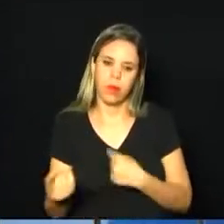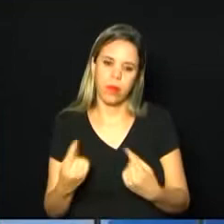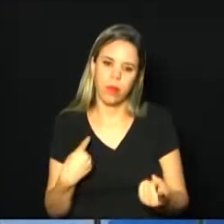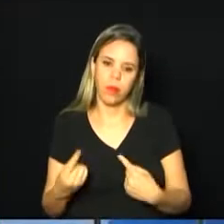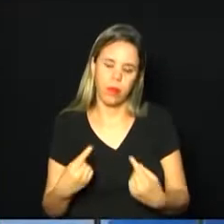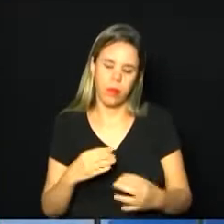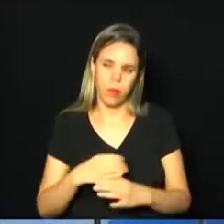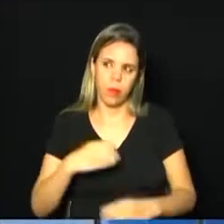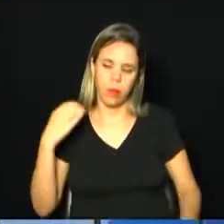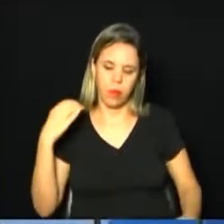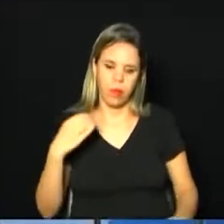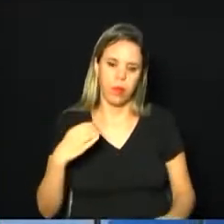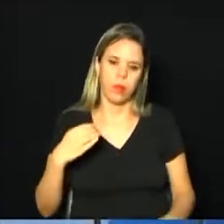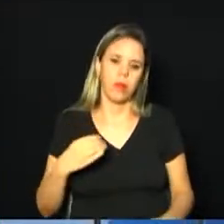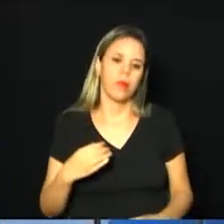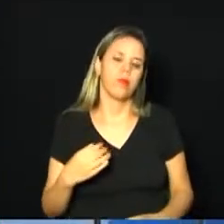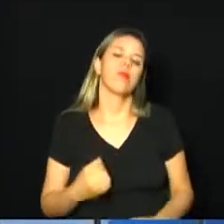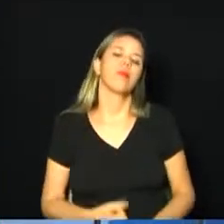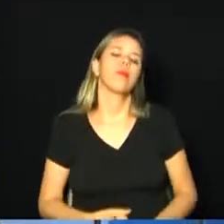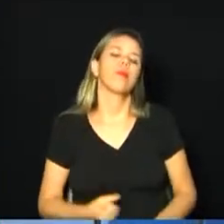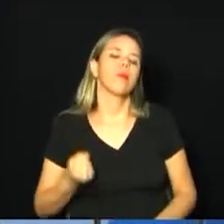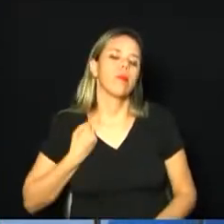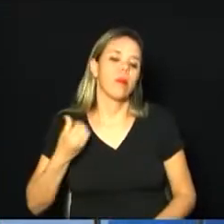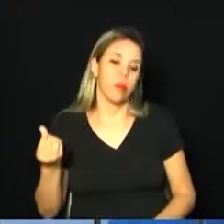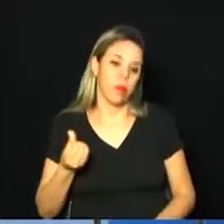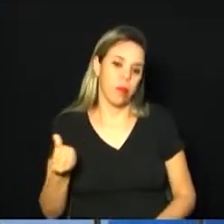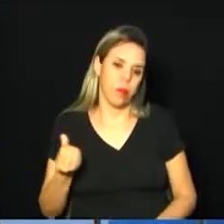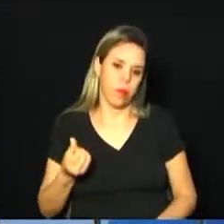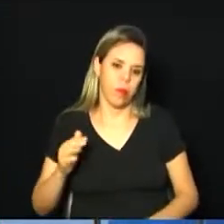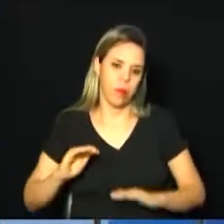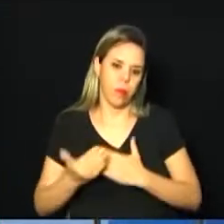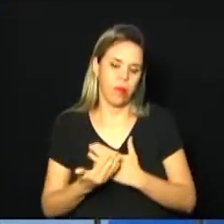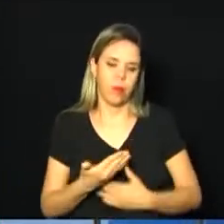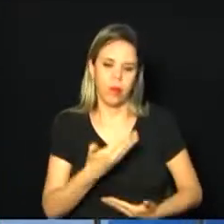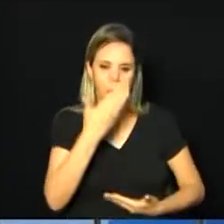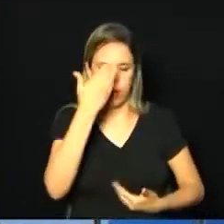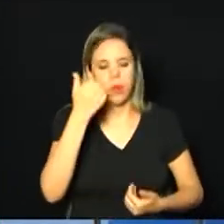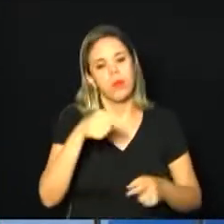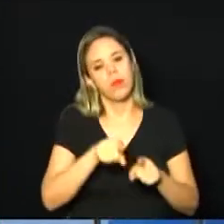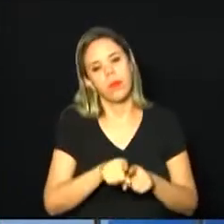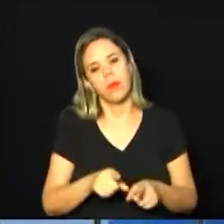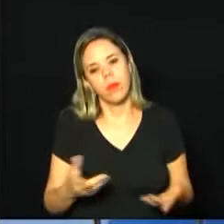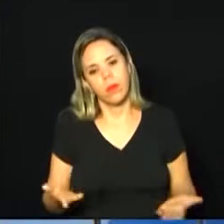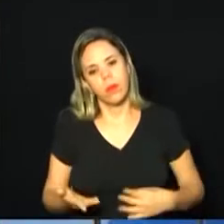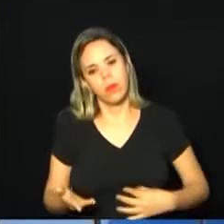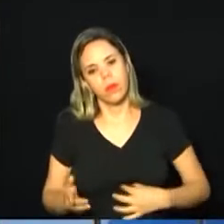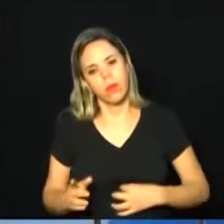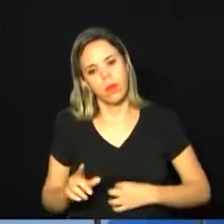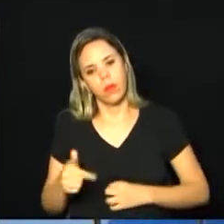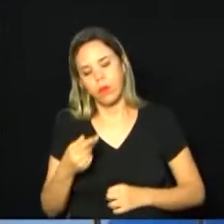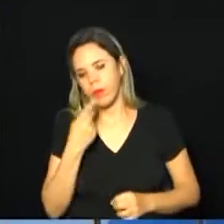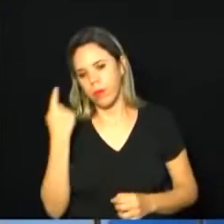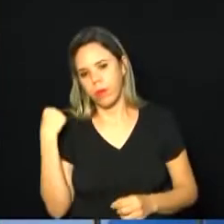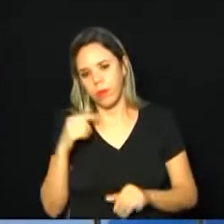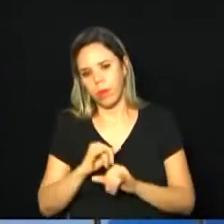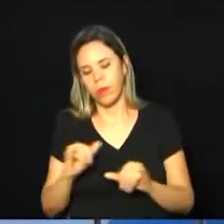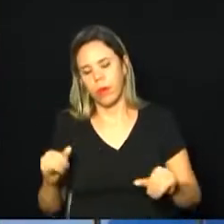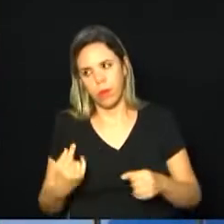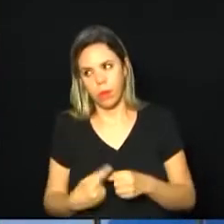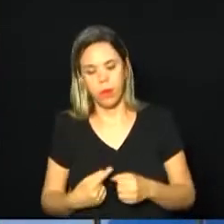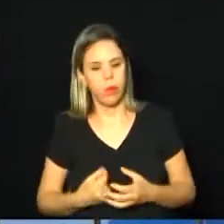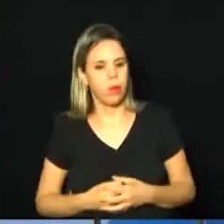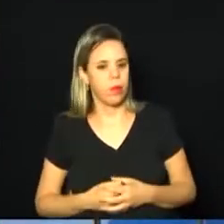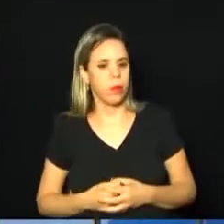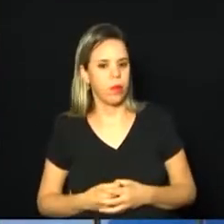Avenida Engenheiro Roberto Mange 66 no bairro Ponte Preta e agora a pouco nós falamos notícias da